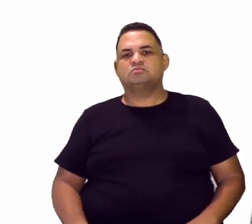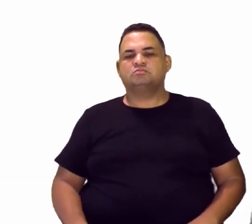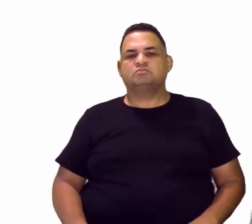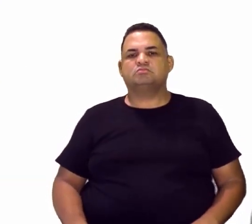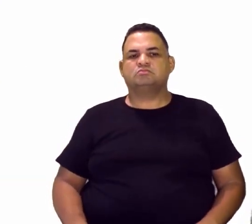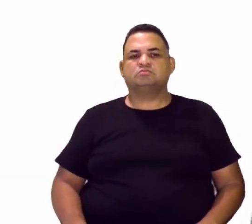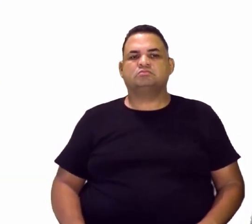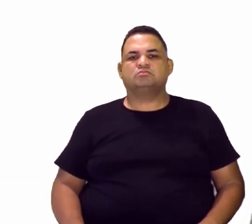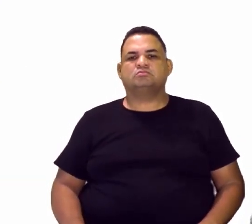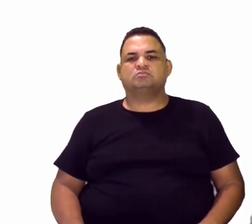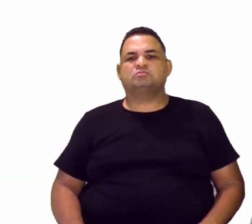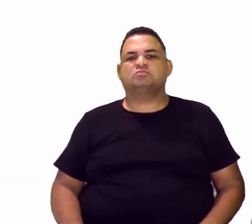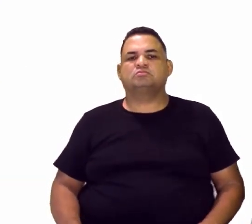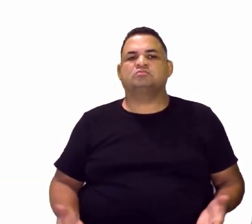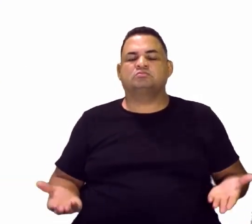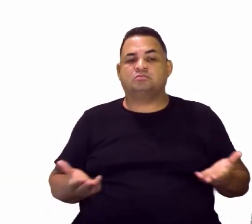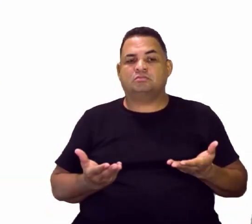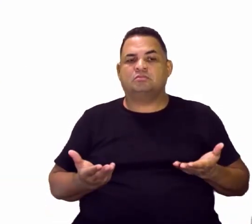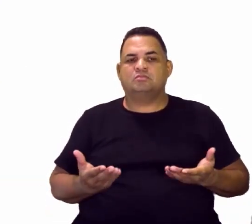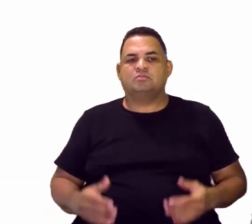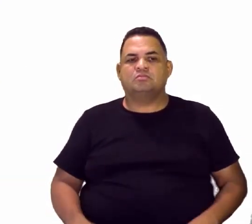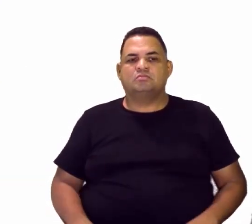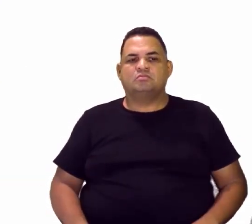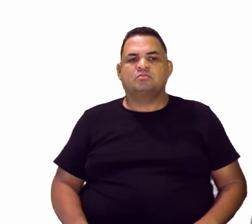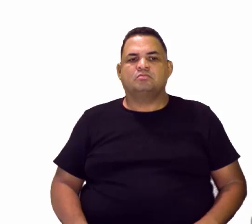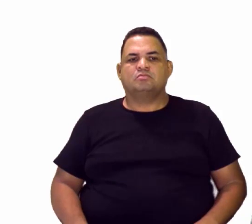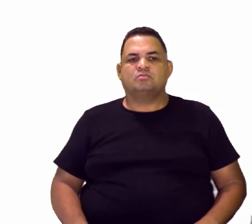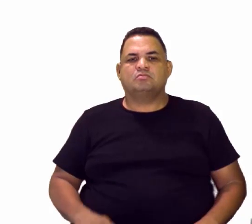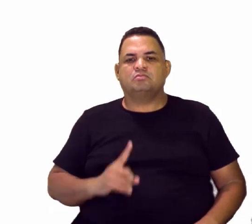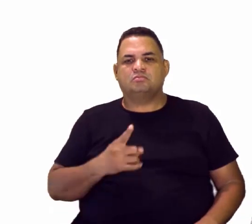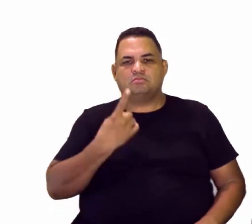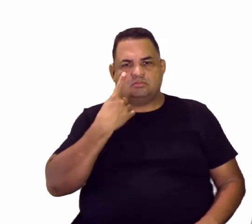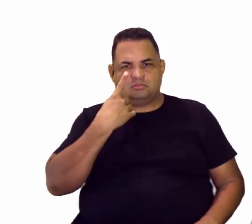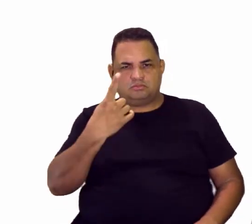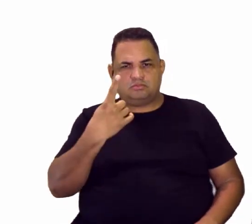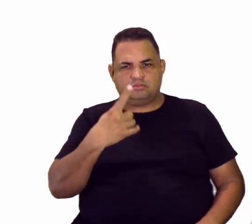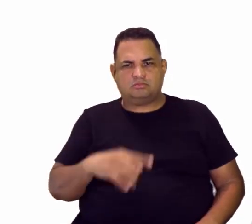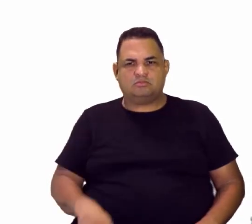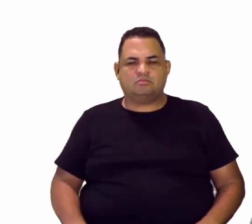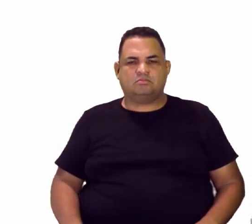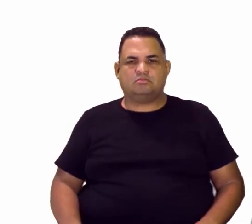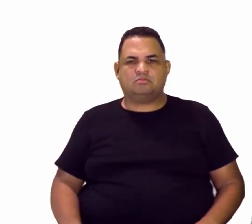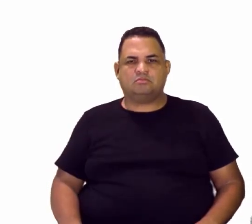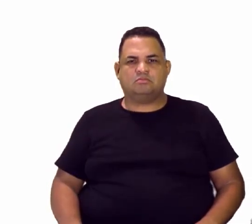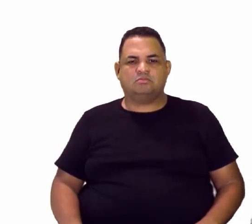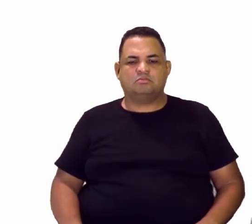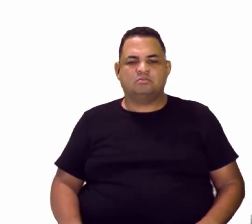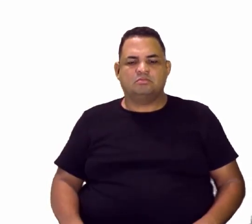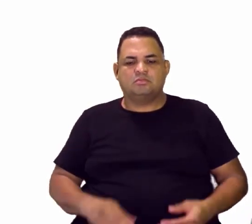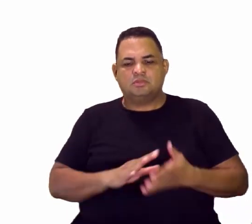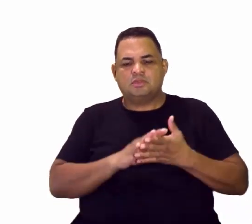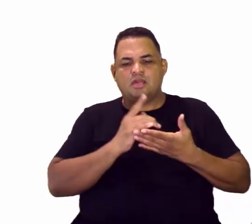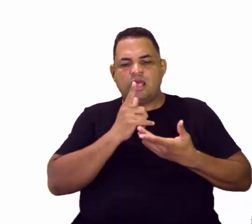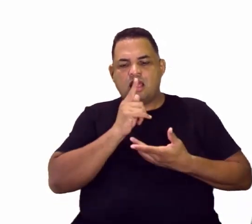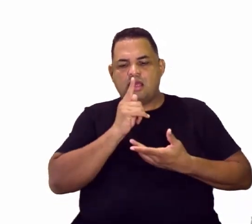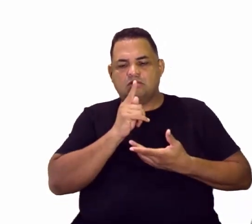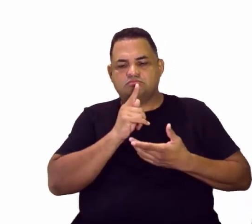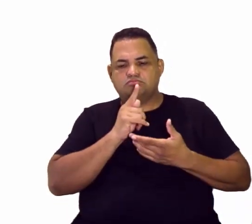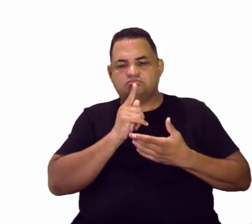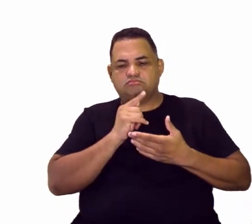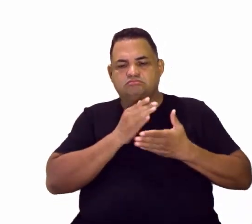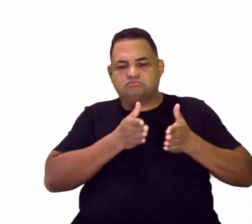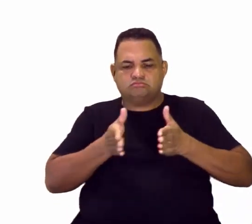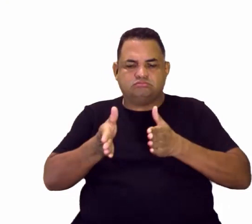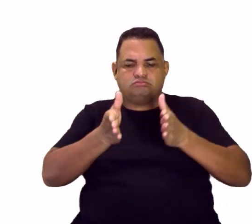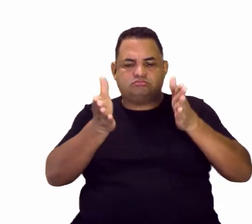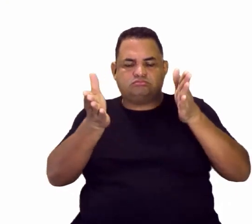atrai mais e a outra não. Agora, veja bem, você já observou aí no rio, no lago, nos açudes, por